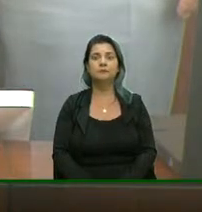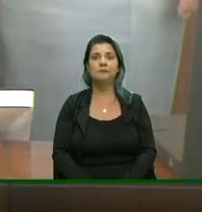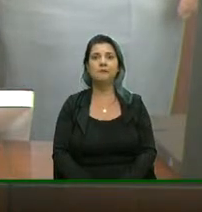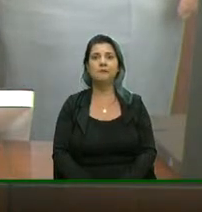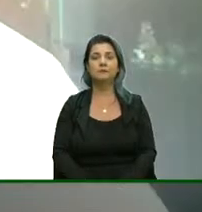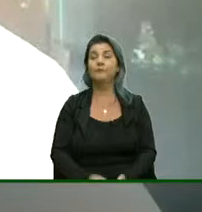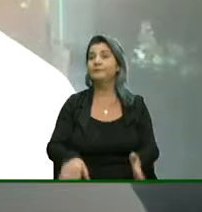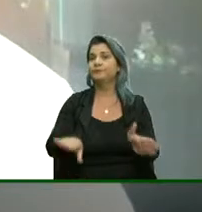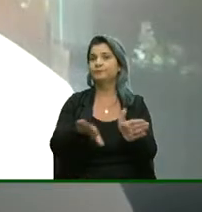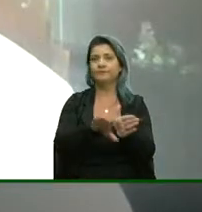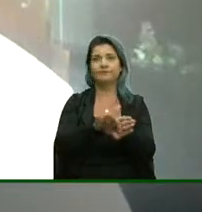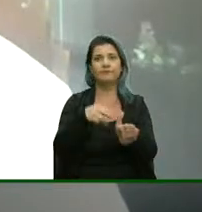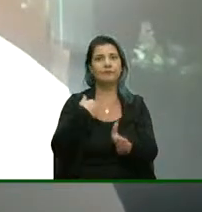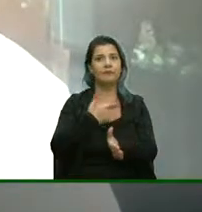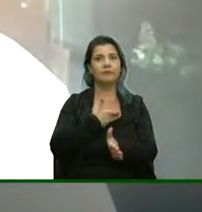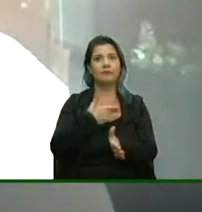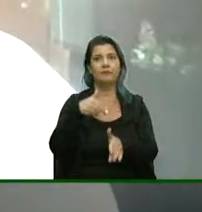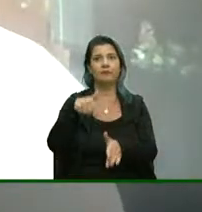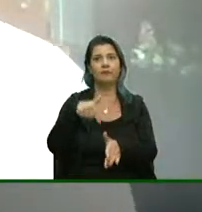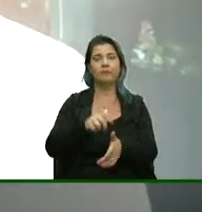Não chegou ainda para nós aqui.